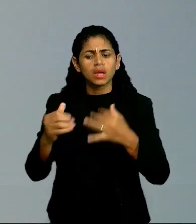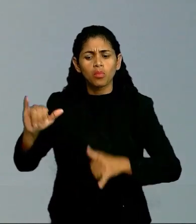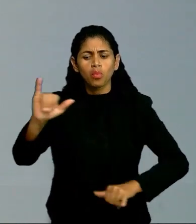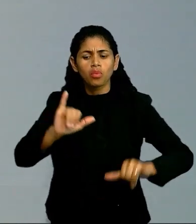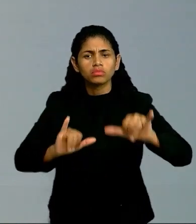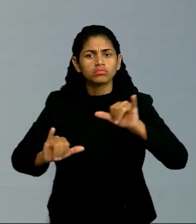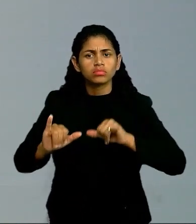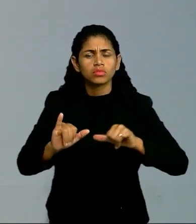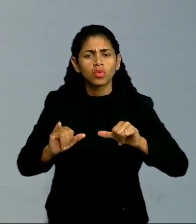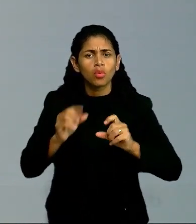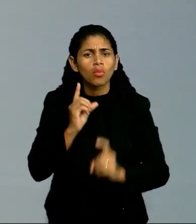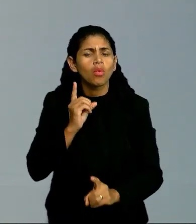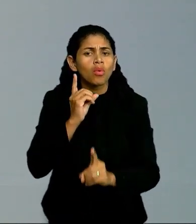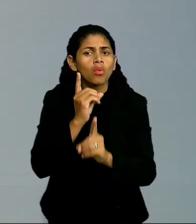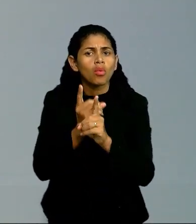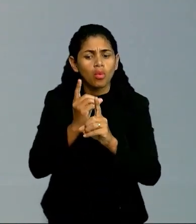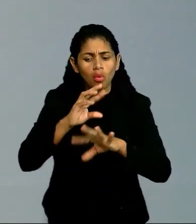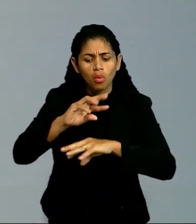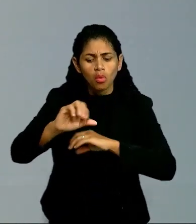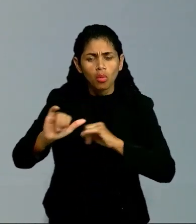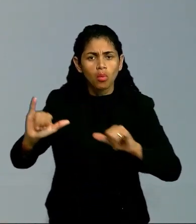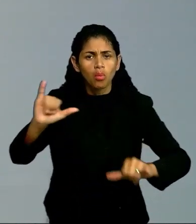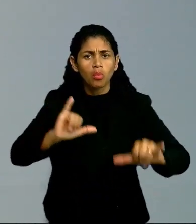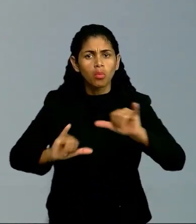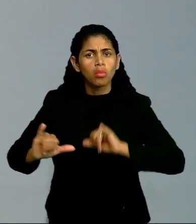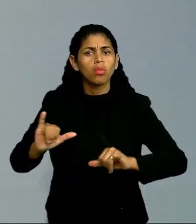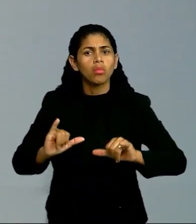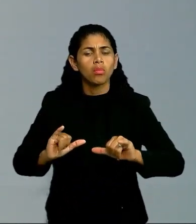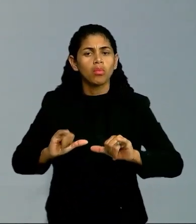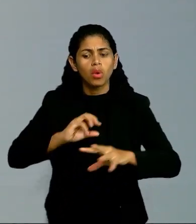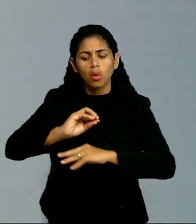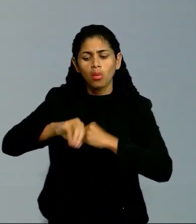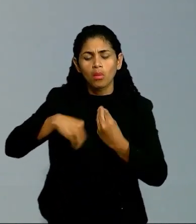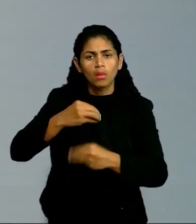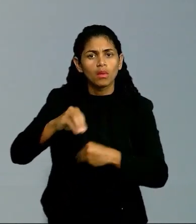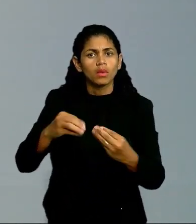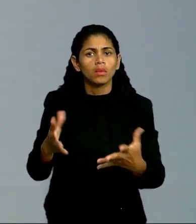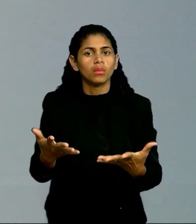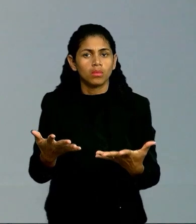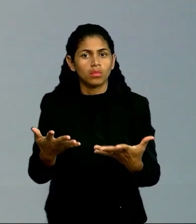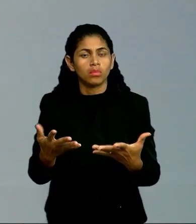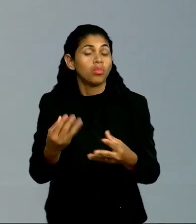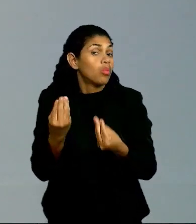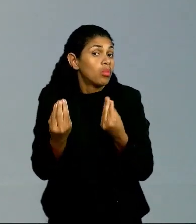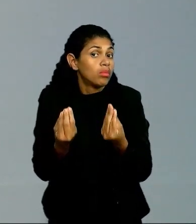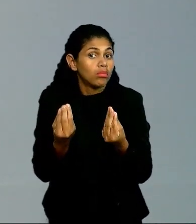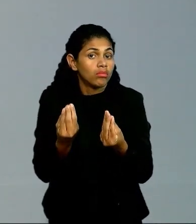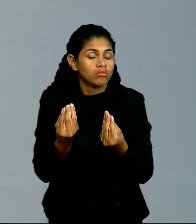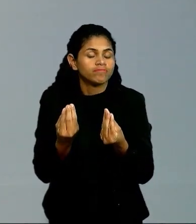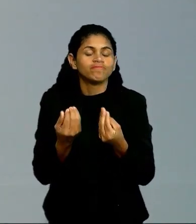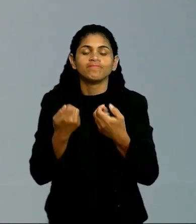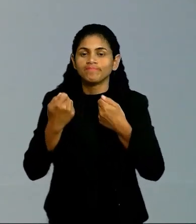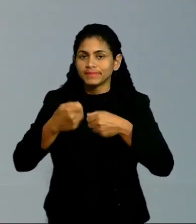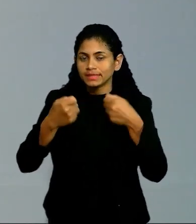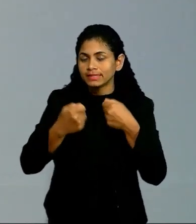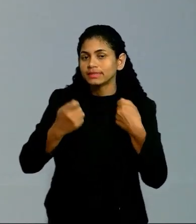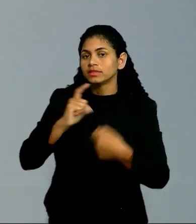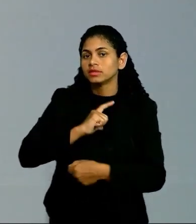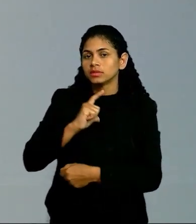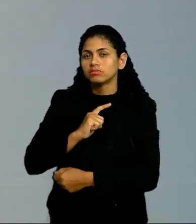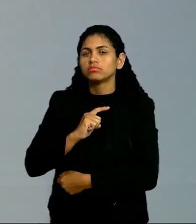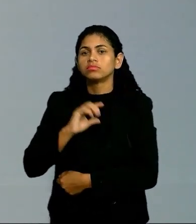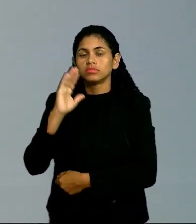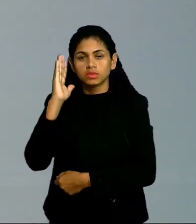descubro que uma substância está oxidando ou que ela está reduzindo? Para fazer essas análises, é necessário ter conhecimento sobre o cálculo